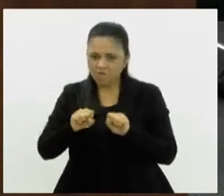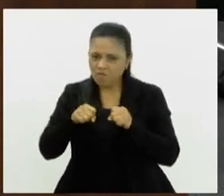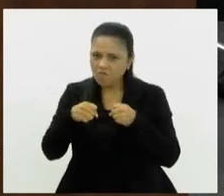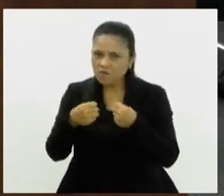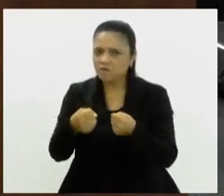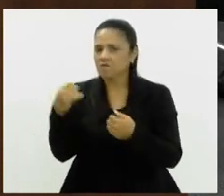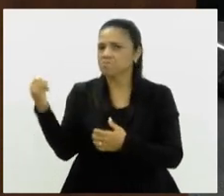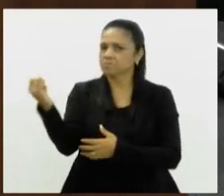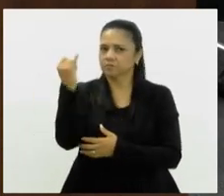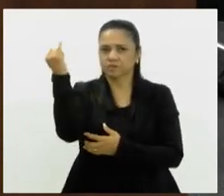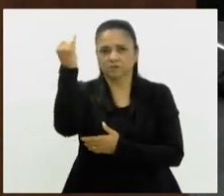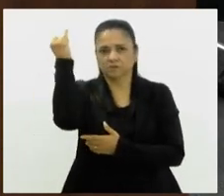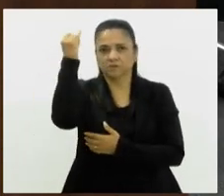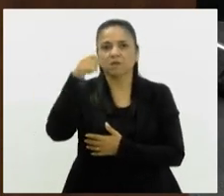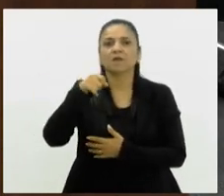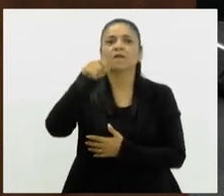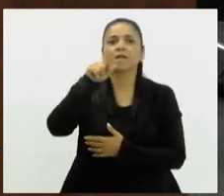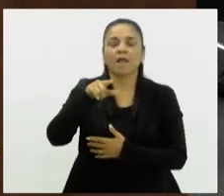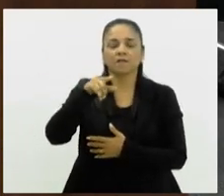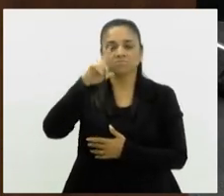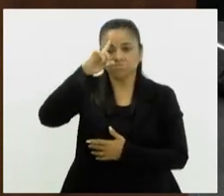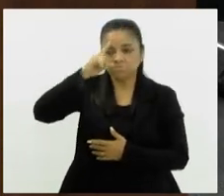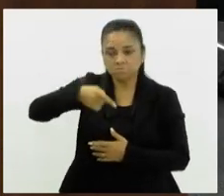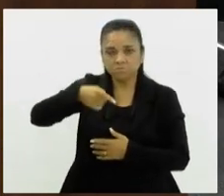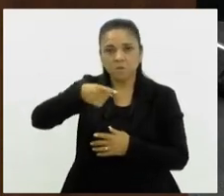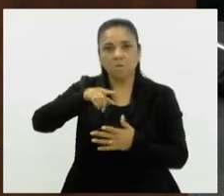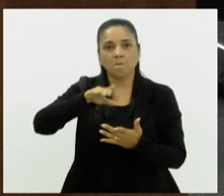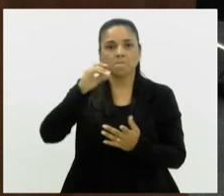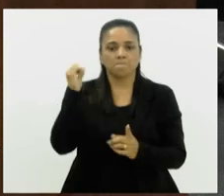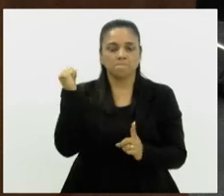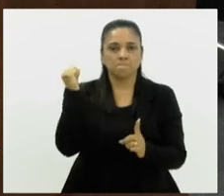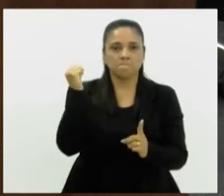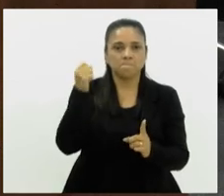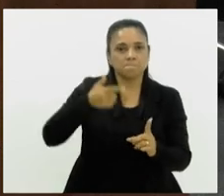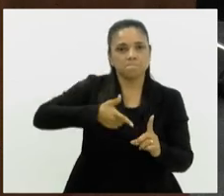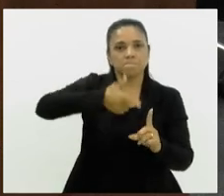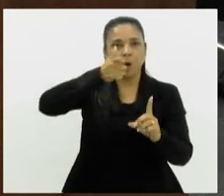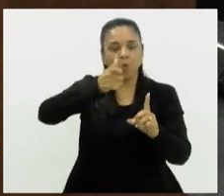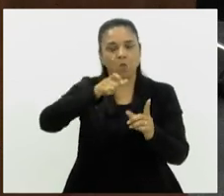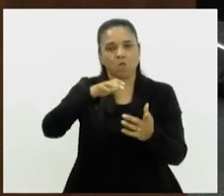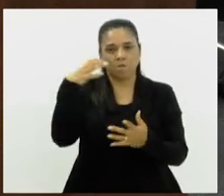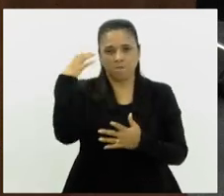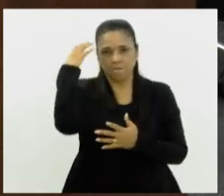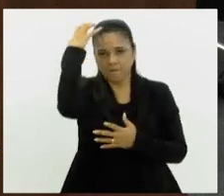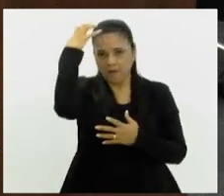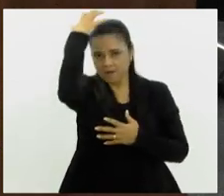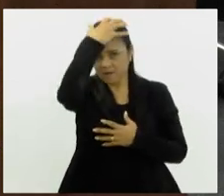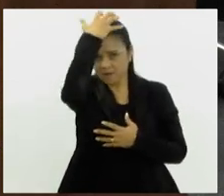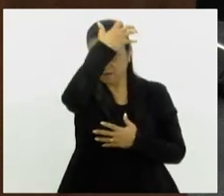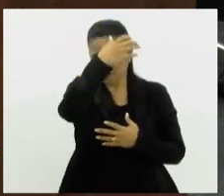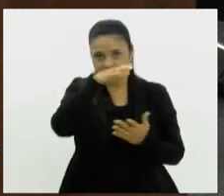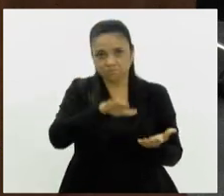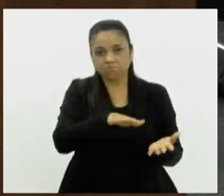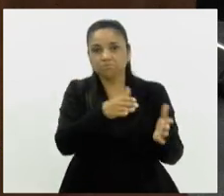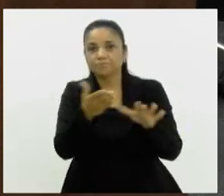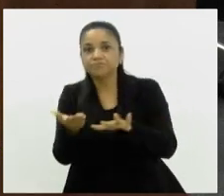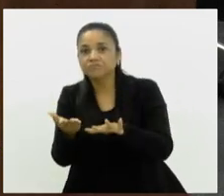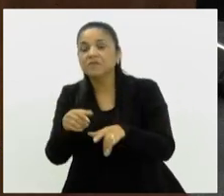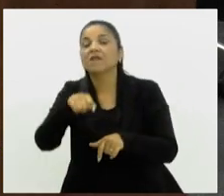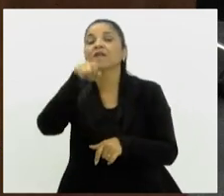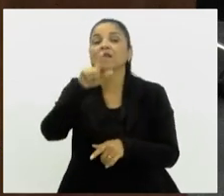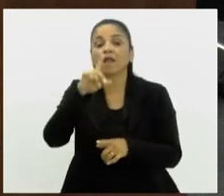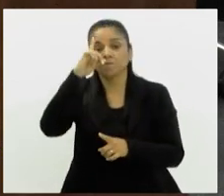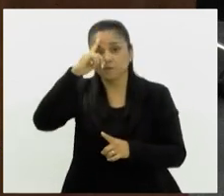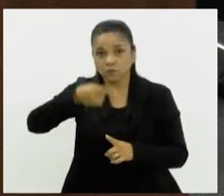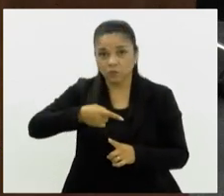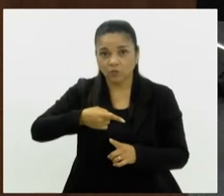importância de sabermos quem mandou matar a Marielle e por quê. Afinal de contas, a gente também precisa lembrar